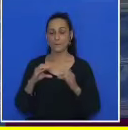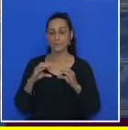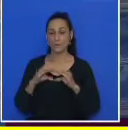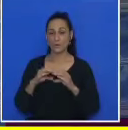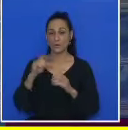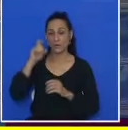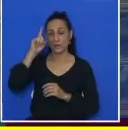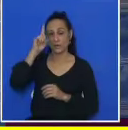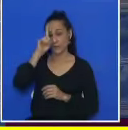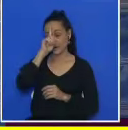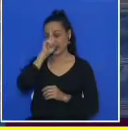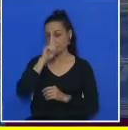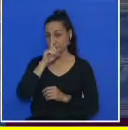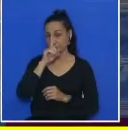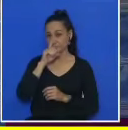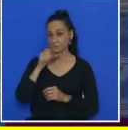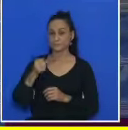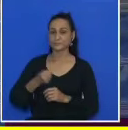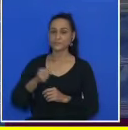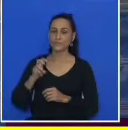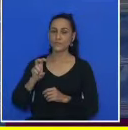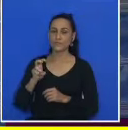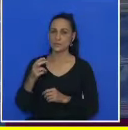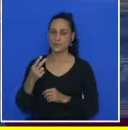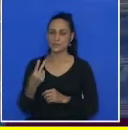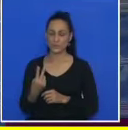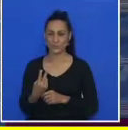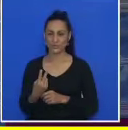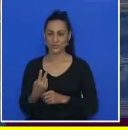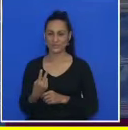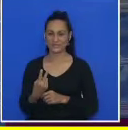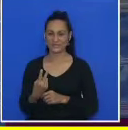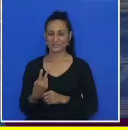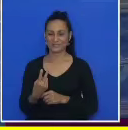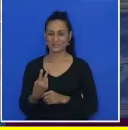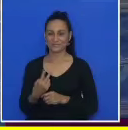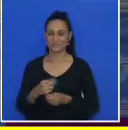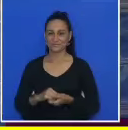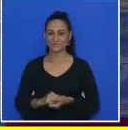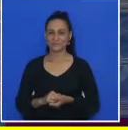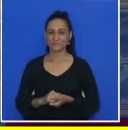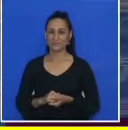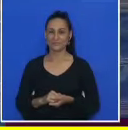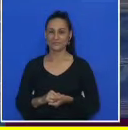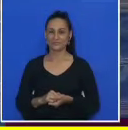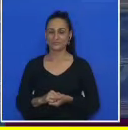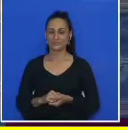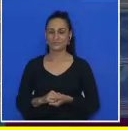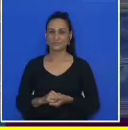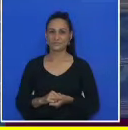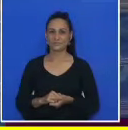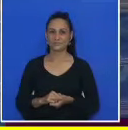Bola amarela, número 52. Amarela, 52.